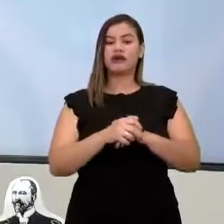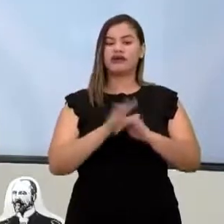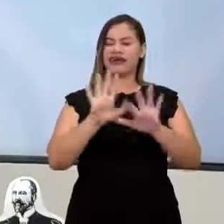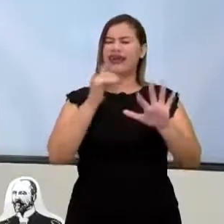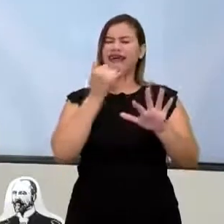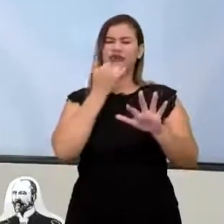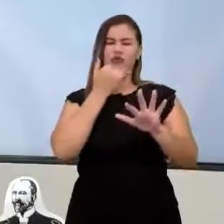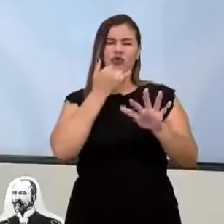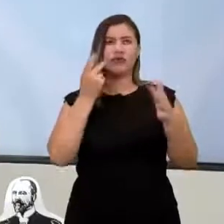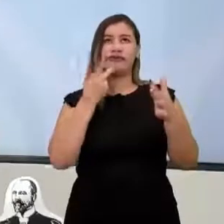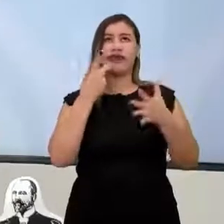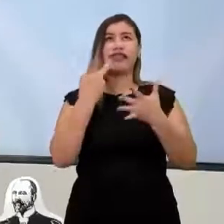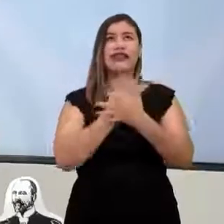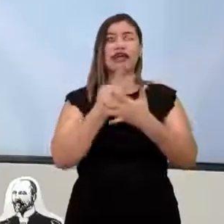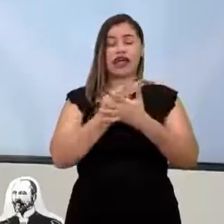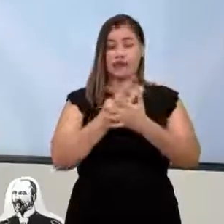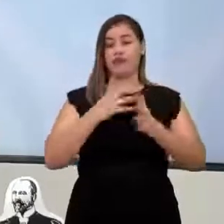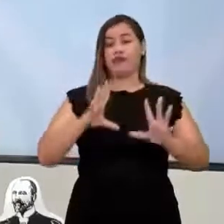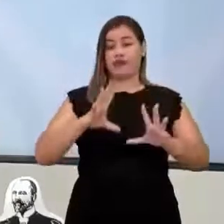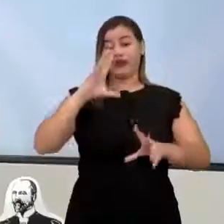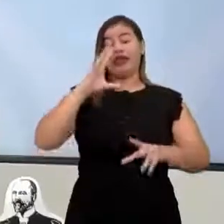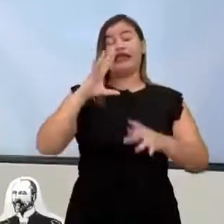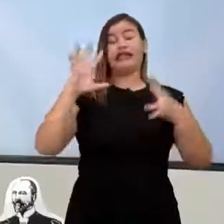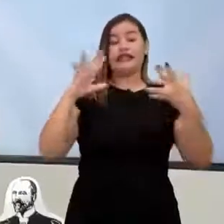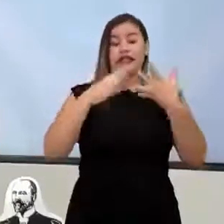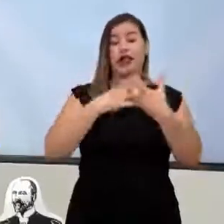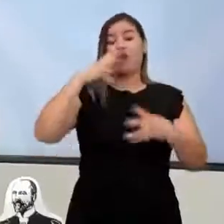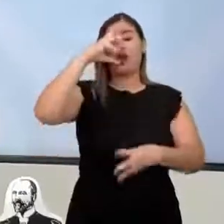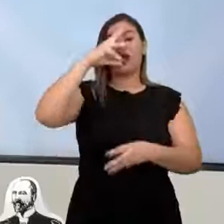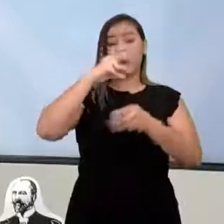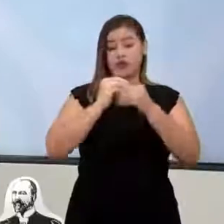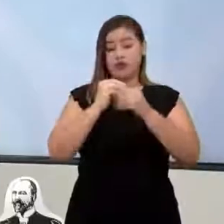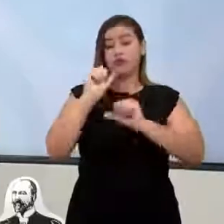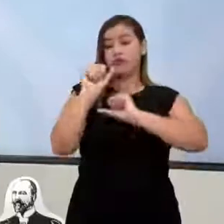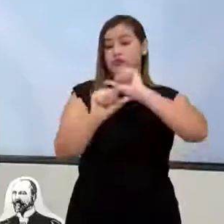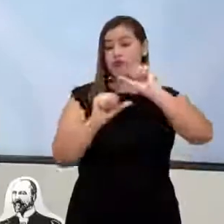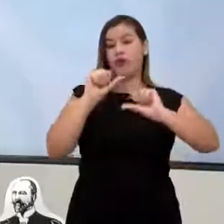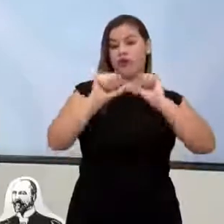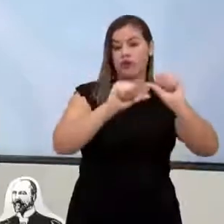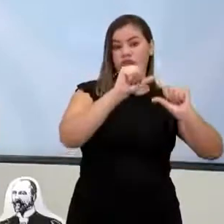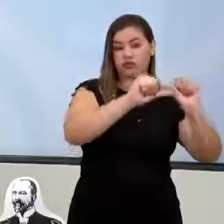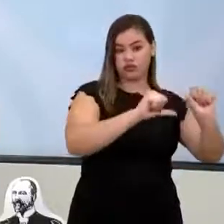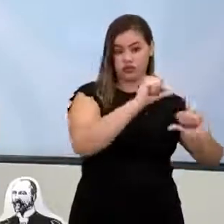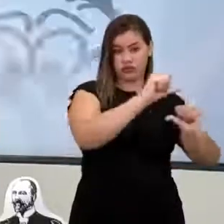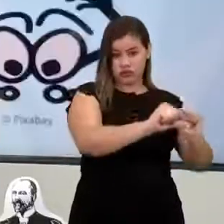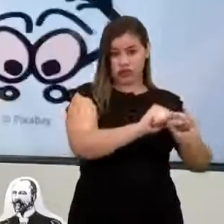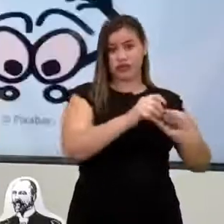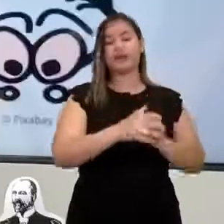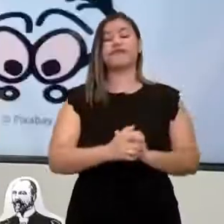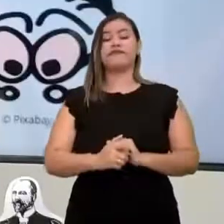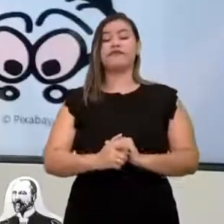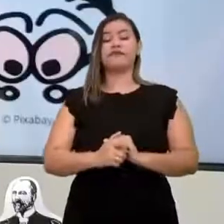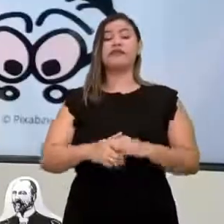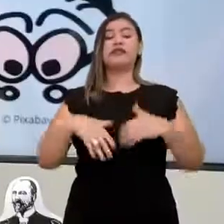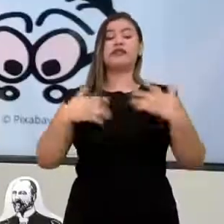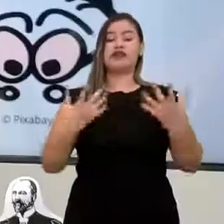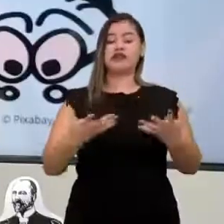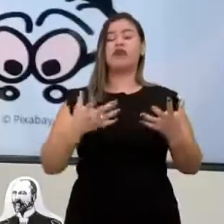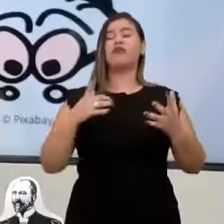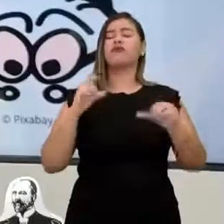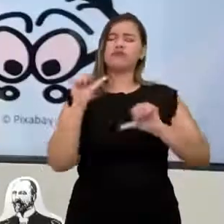melhorar aqui a minha fala, né? A definição de cidadão, ela foi alterada historicamente, hoje. E aí, falando, né, que houve